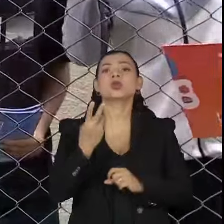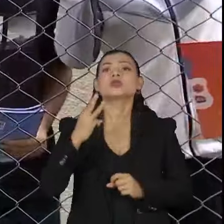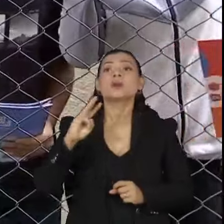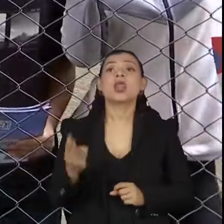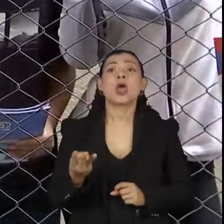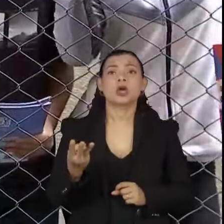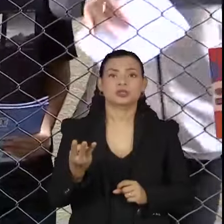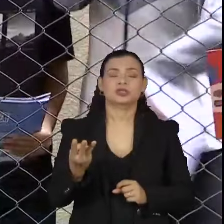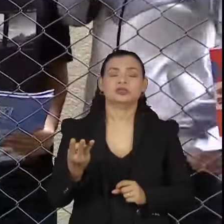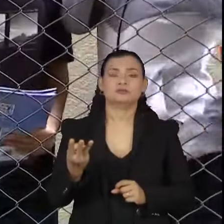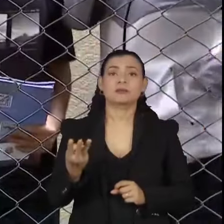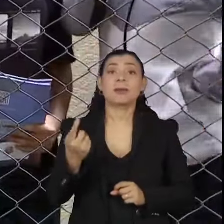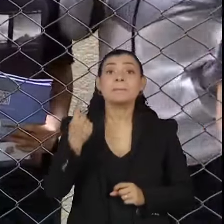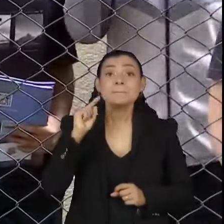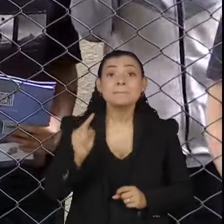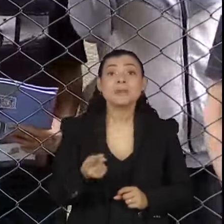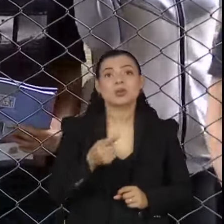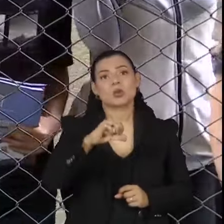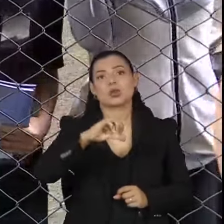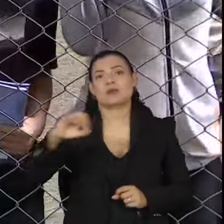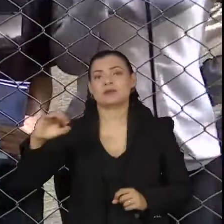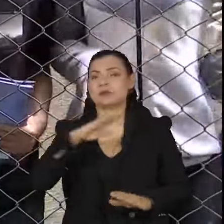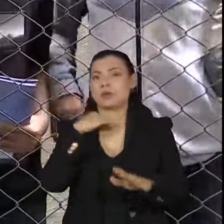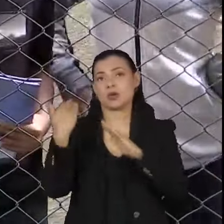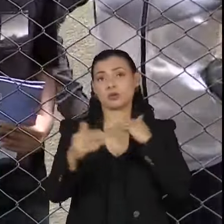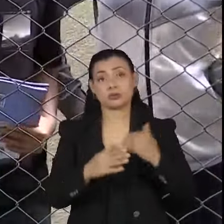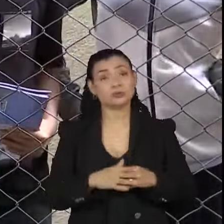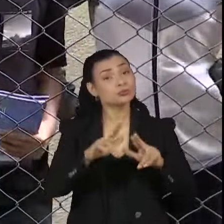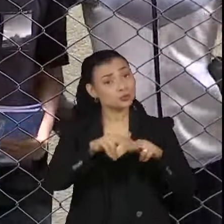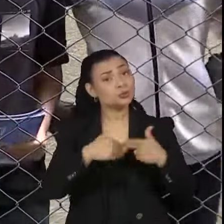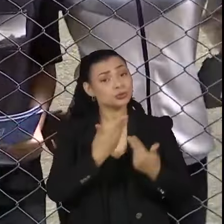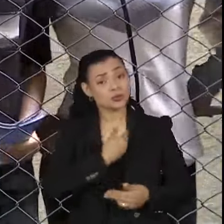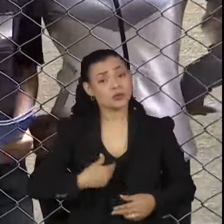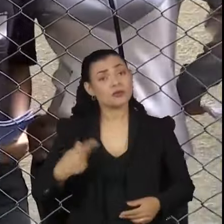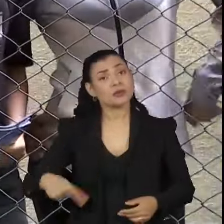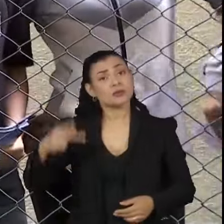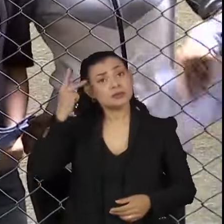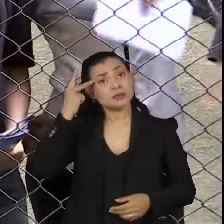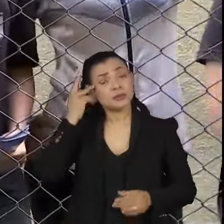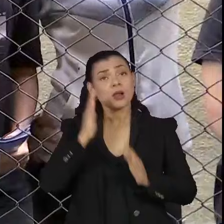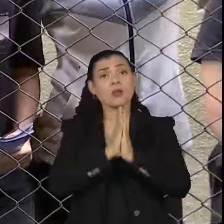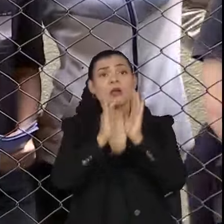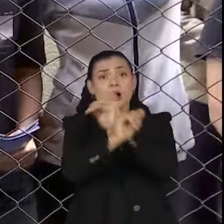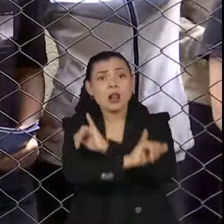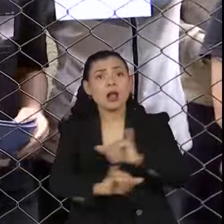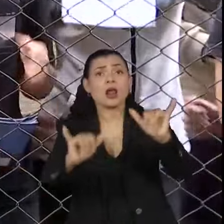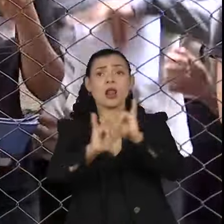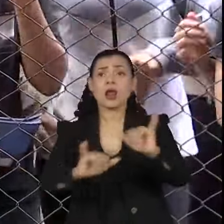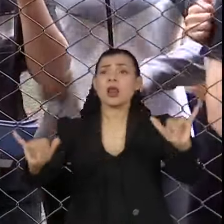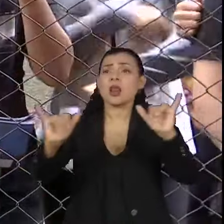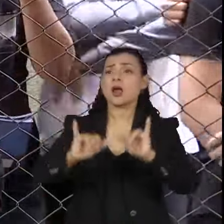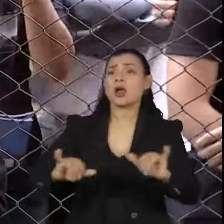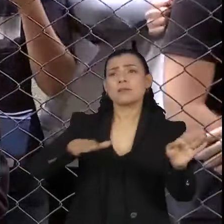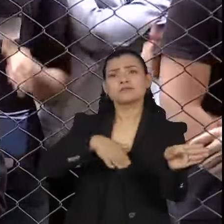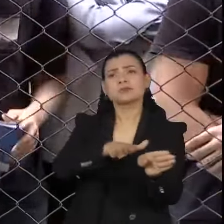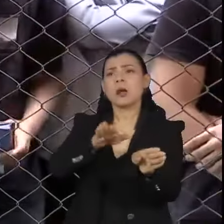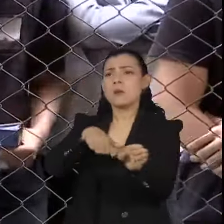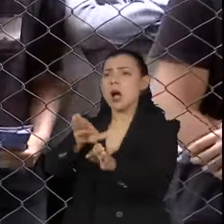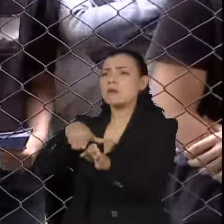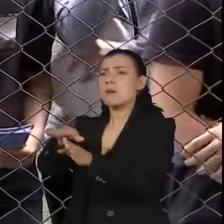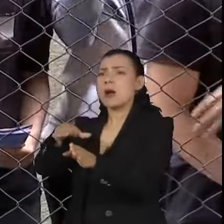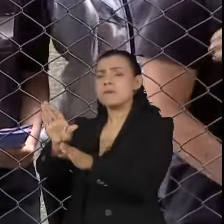dengue, 1.900 mortes. Por isso, o governo de São Paulo está fazendo uma grande ação educativa como essa,